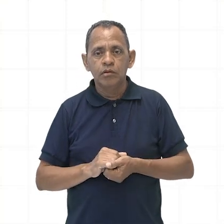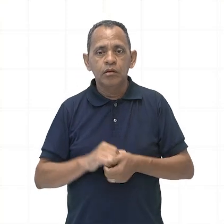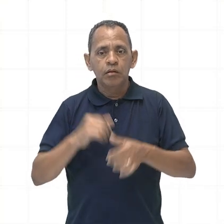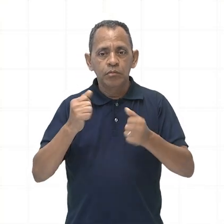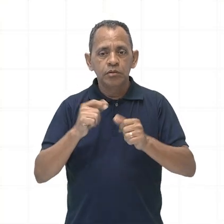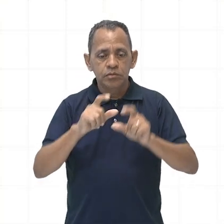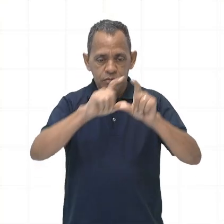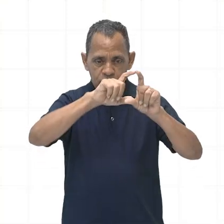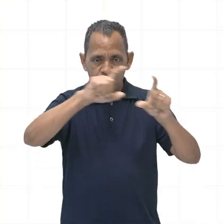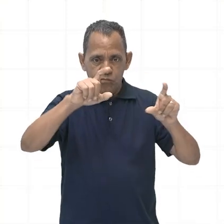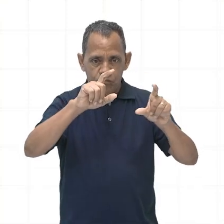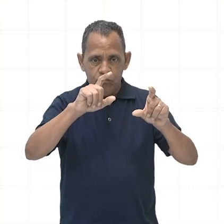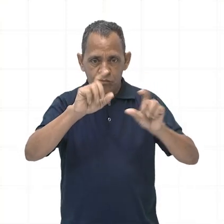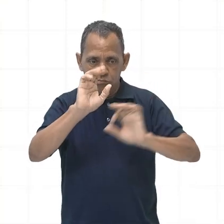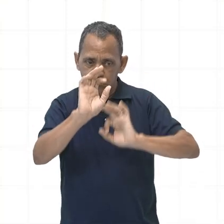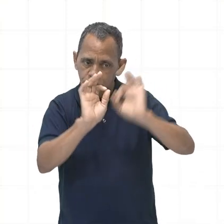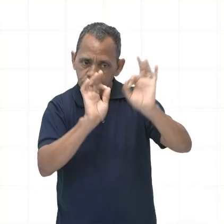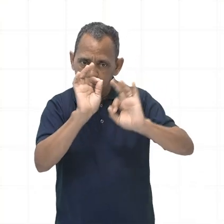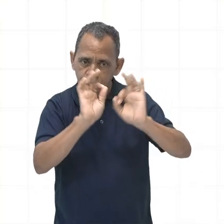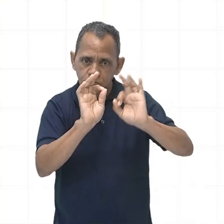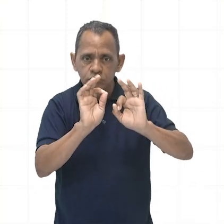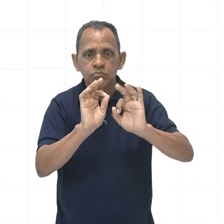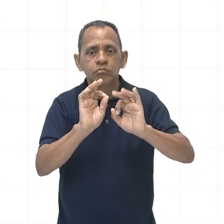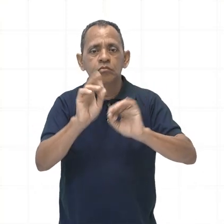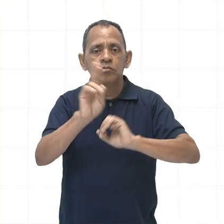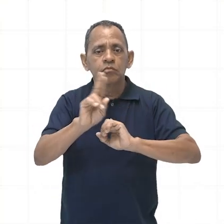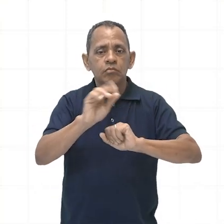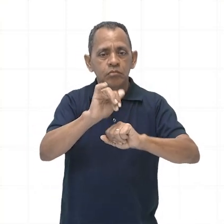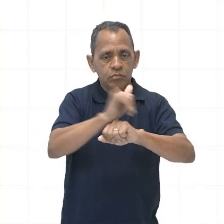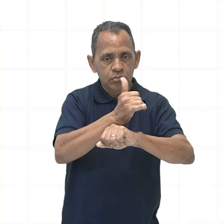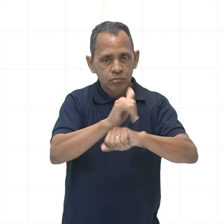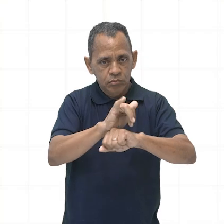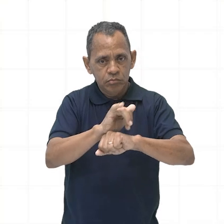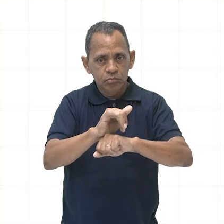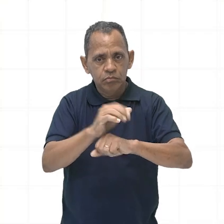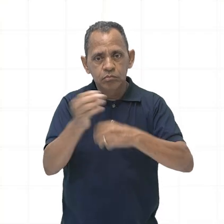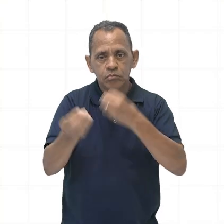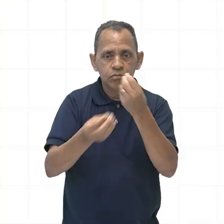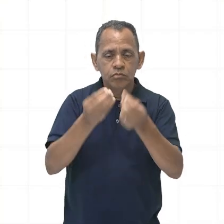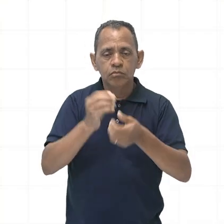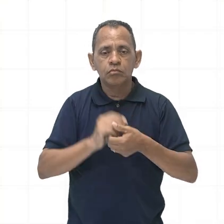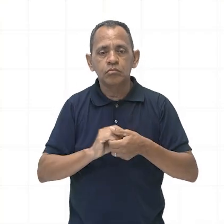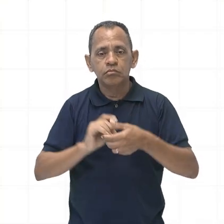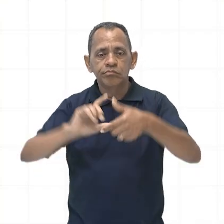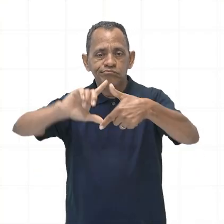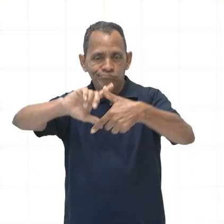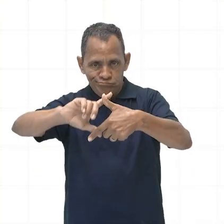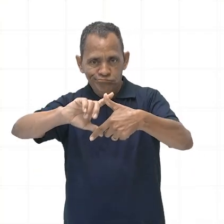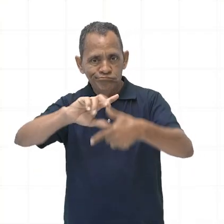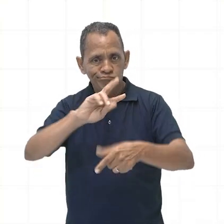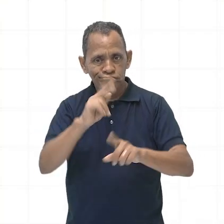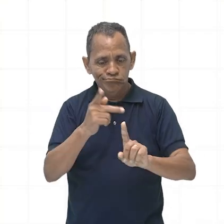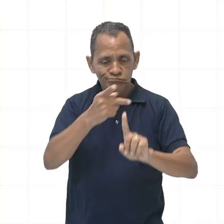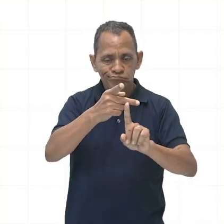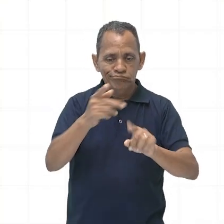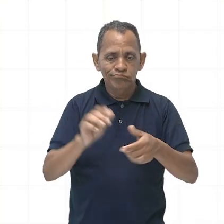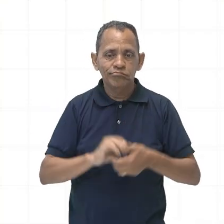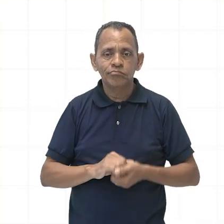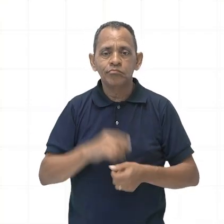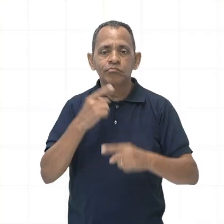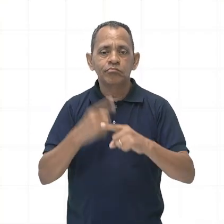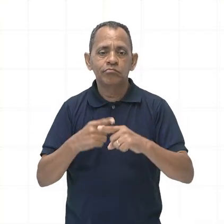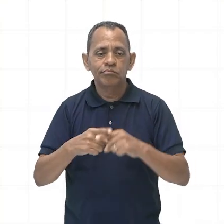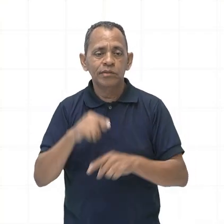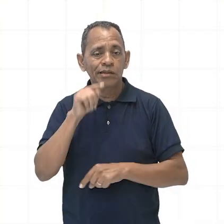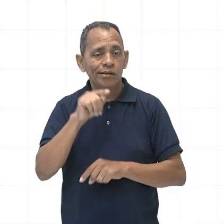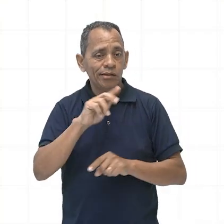fórmula de uma forma que eu isole esse H ao quadrado, porque é ele que eu quero encontrar. Então, o que eu